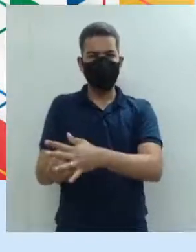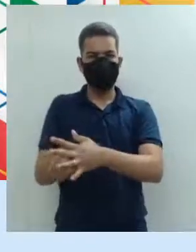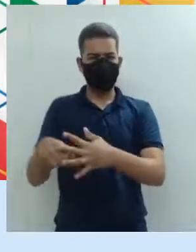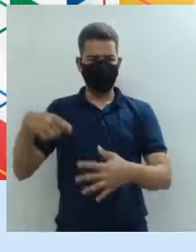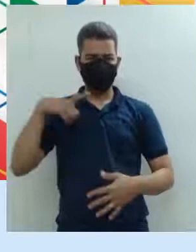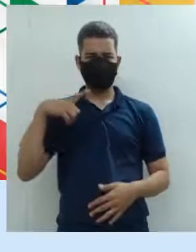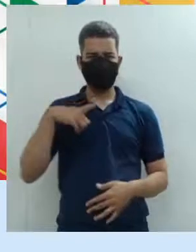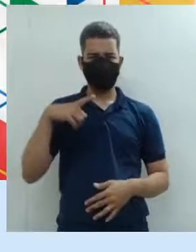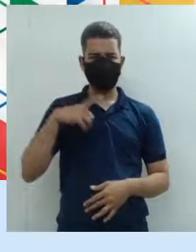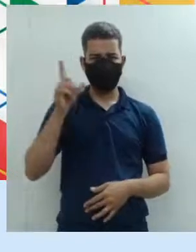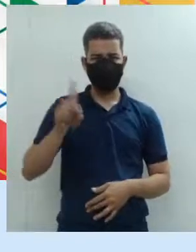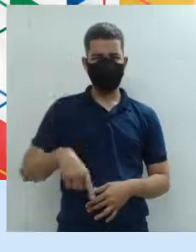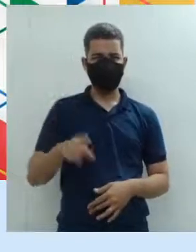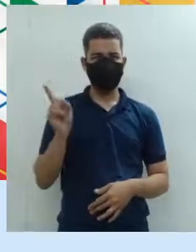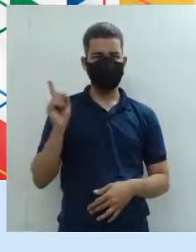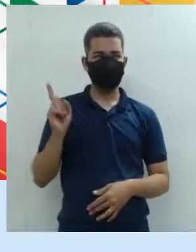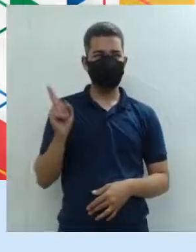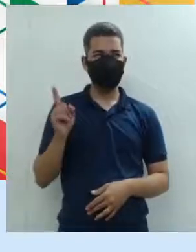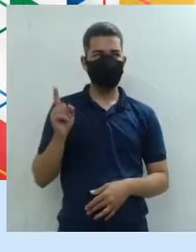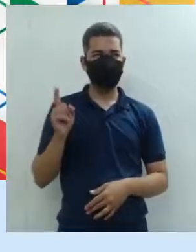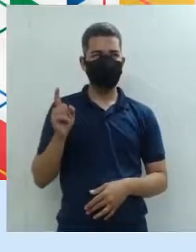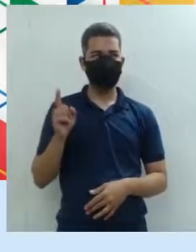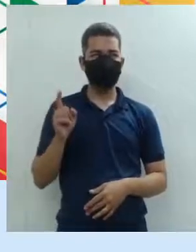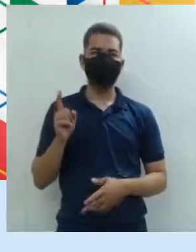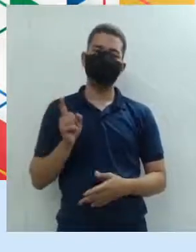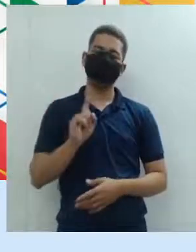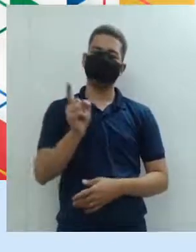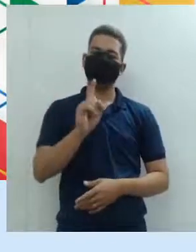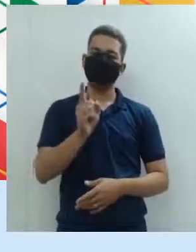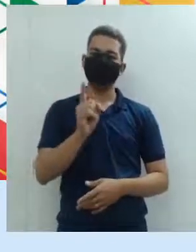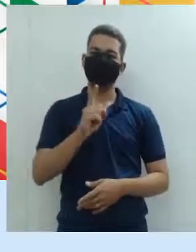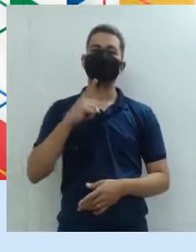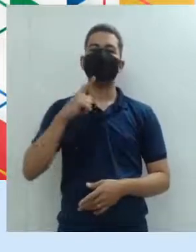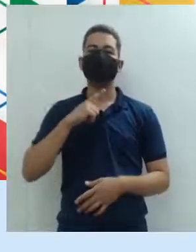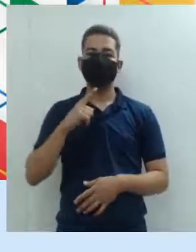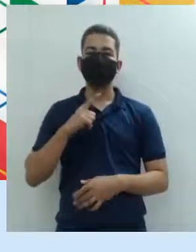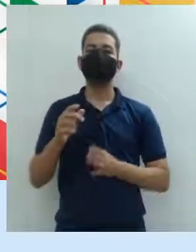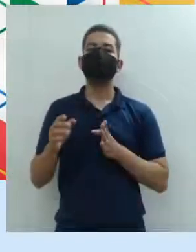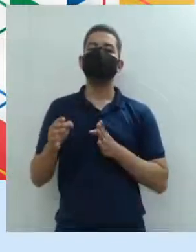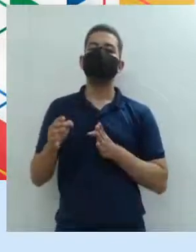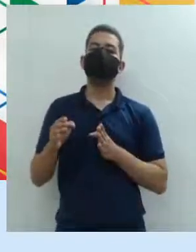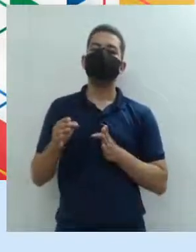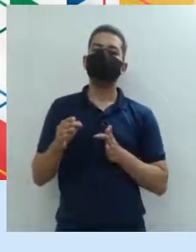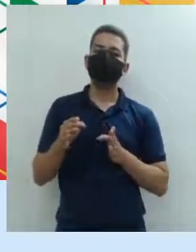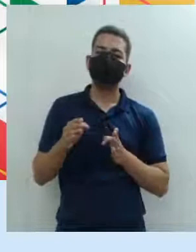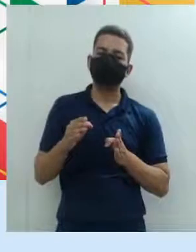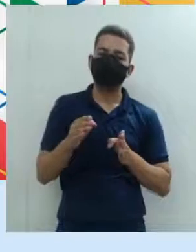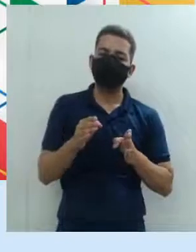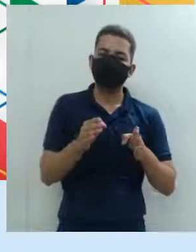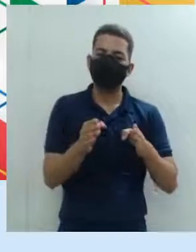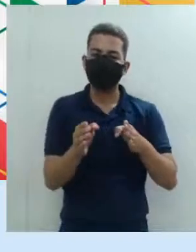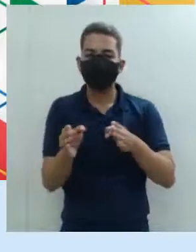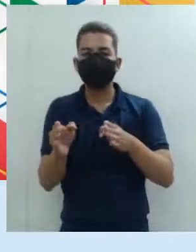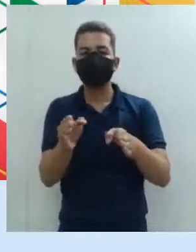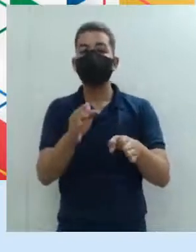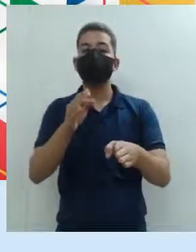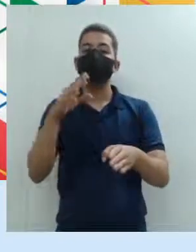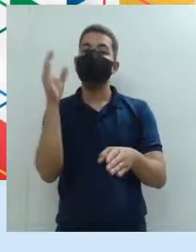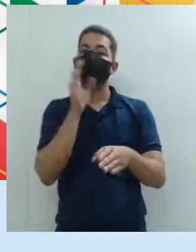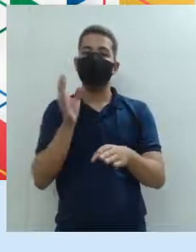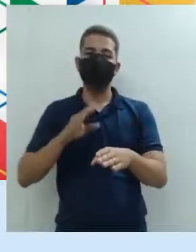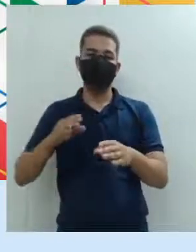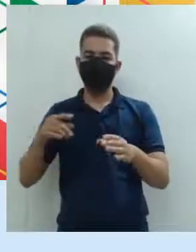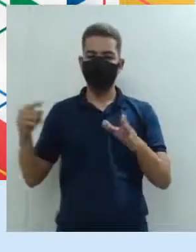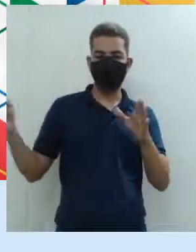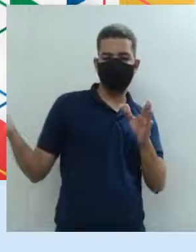na chama, minha mão já vai começar a esquentar? Não, existe um fluxo de calor, não é imediato. Vai